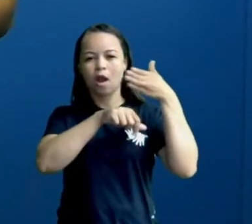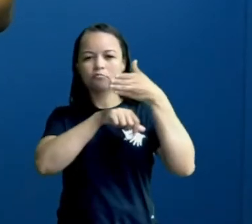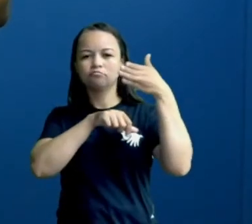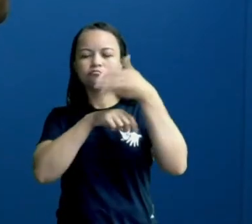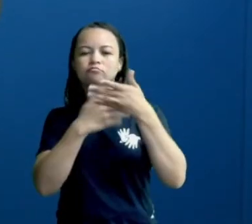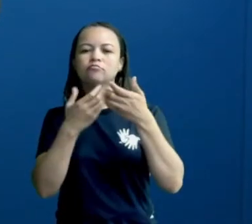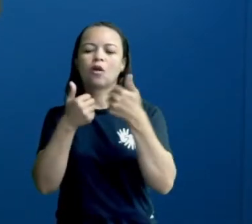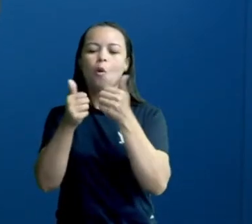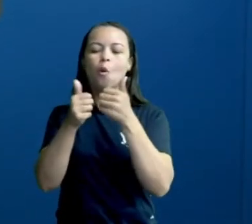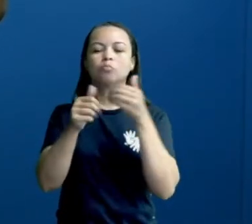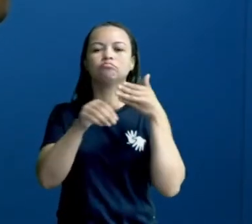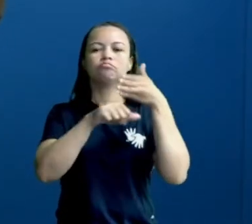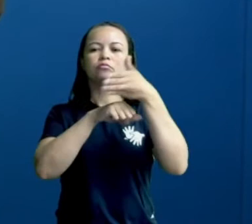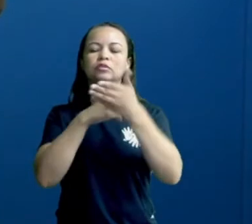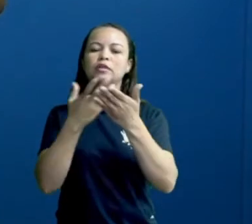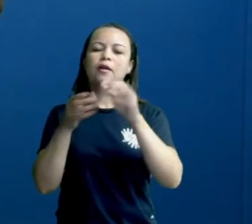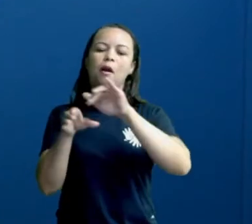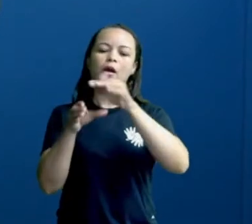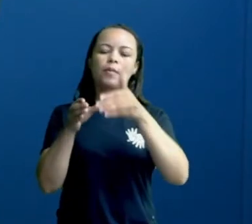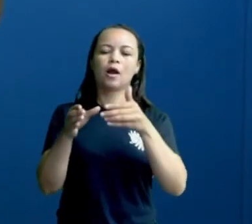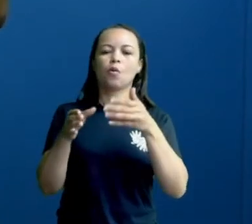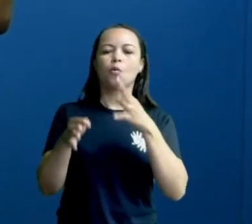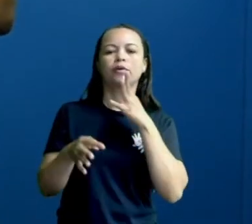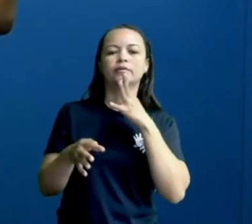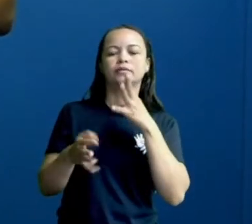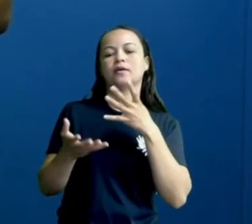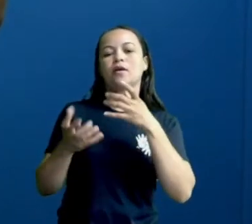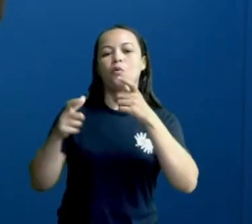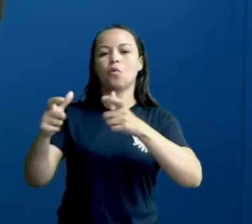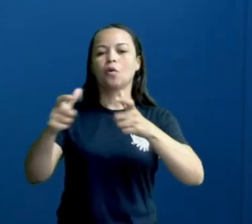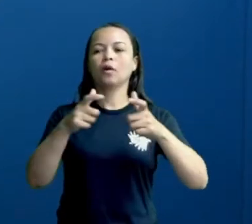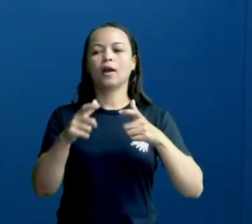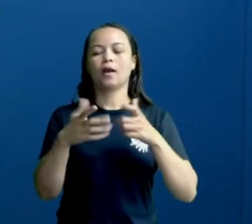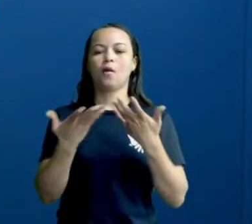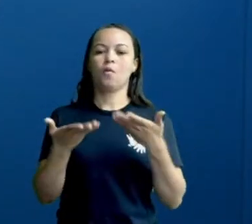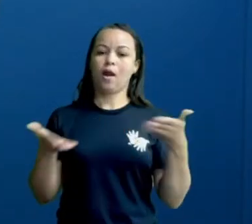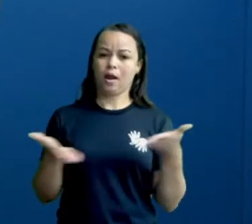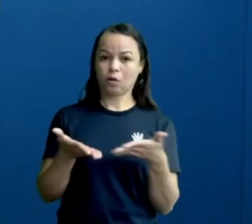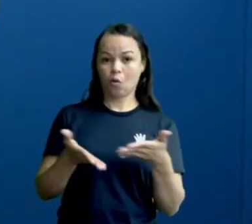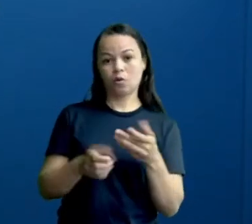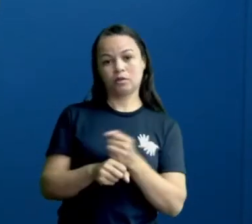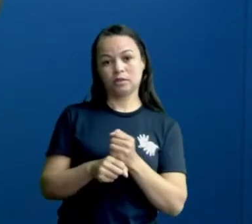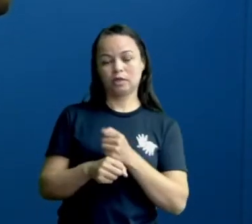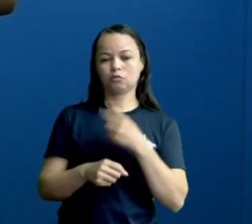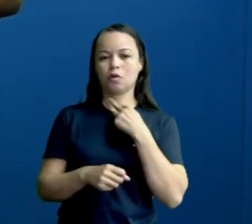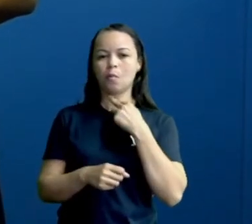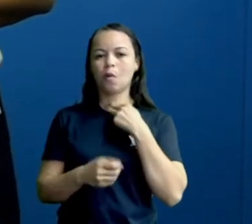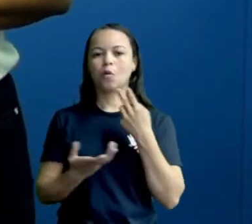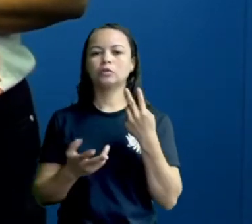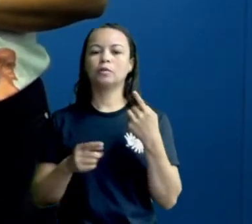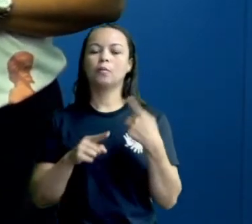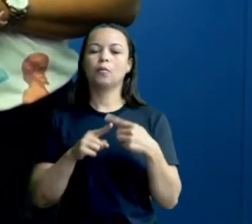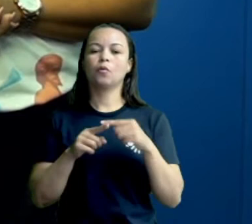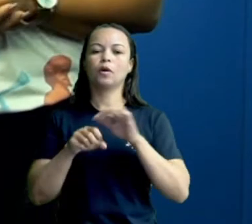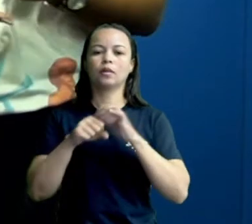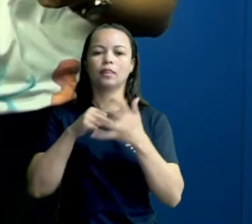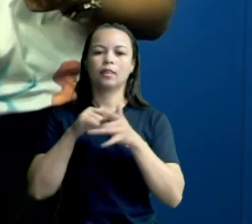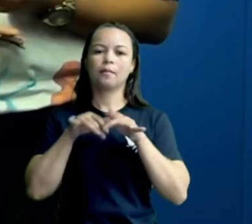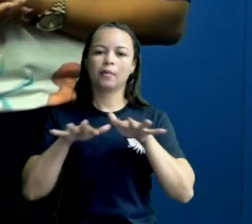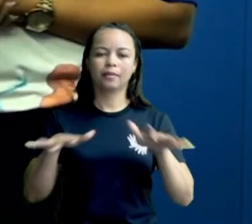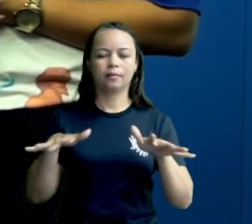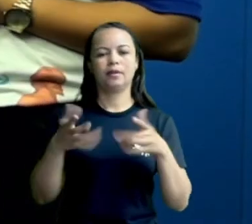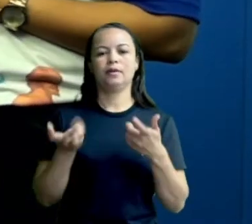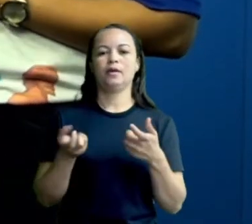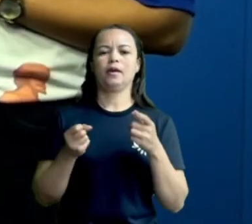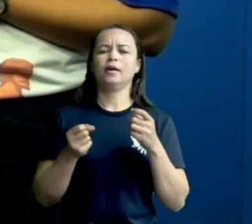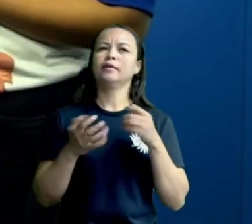mas com a pandemia não está podendo acontecer. Mas quem sabe próximo ano a gente consiga levar as crianças para conhecer o Monte das Tabocas, quem ainda